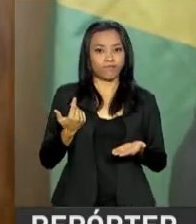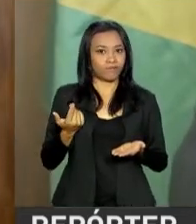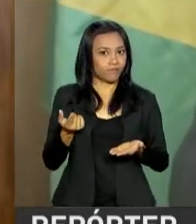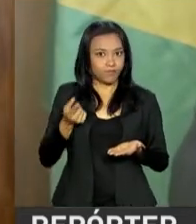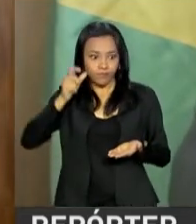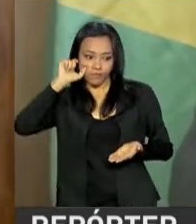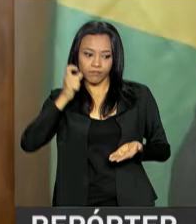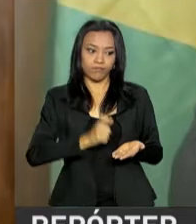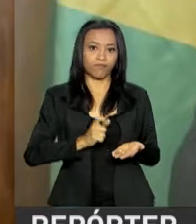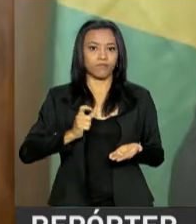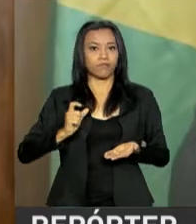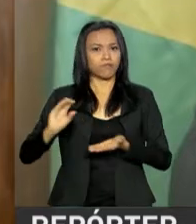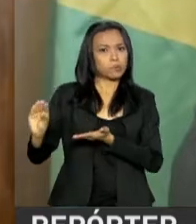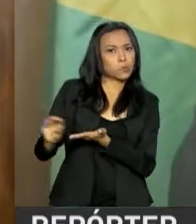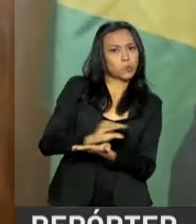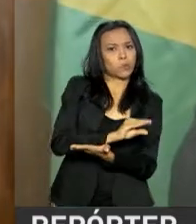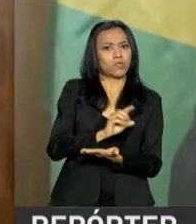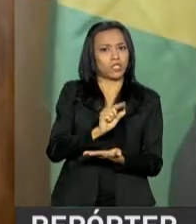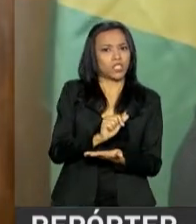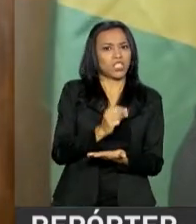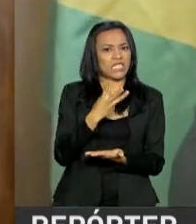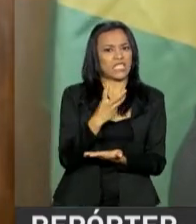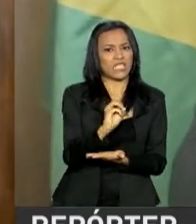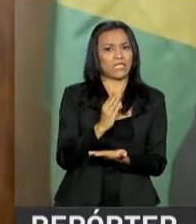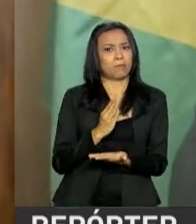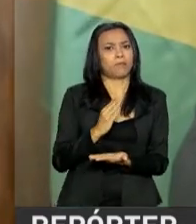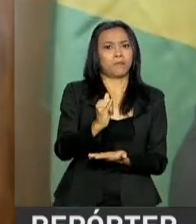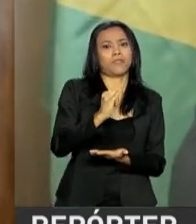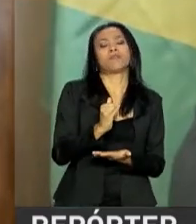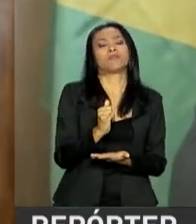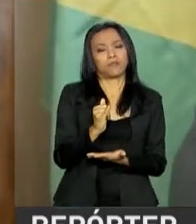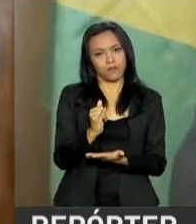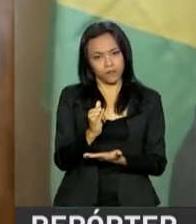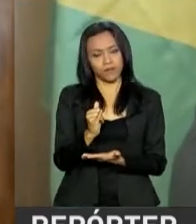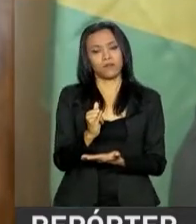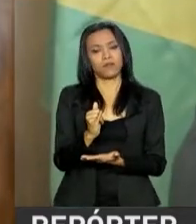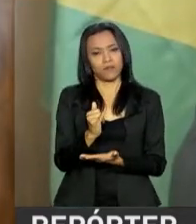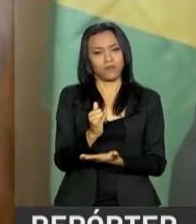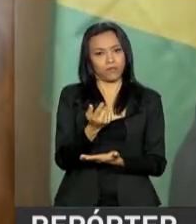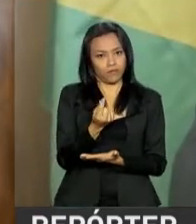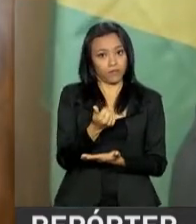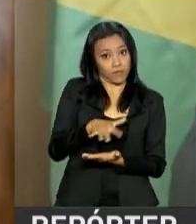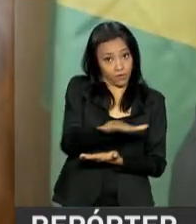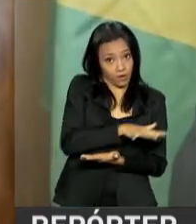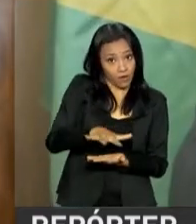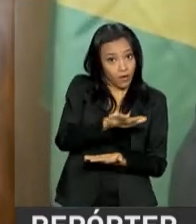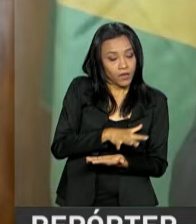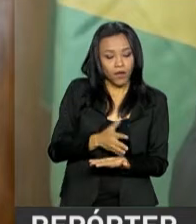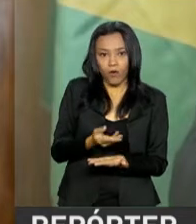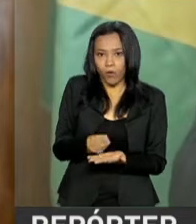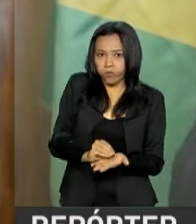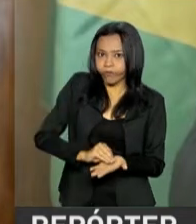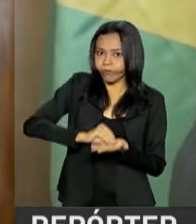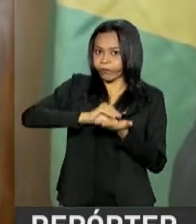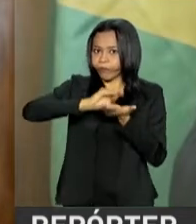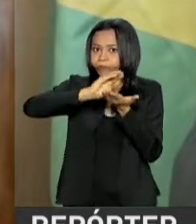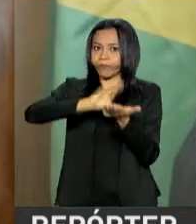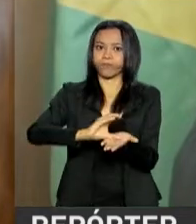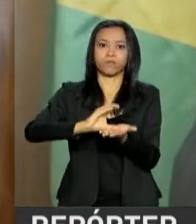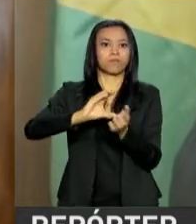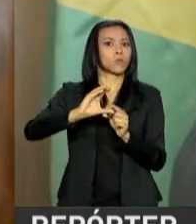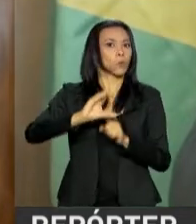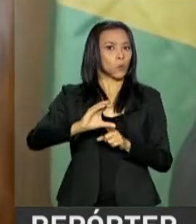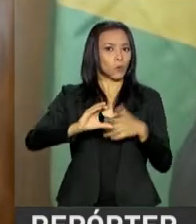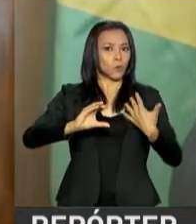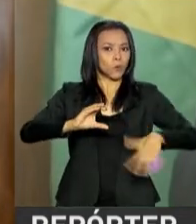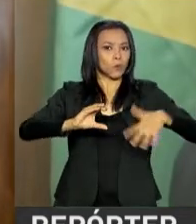no Brasil, com um estoque de mais de 30 bilhões de investimentos, o que é um montante superior à